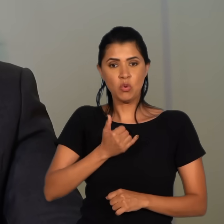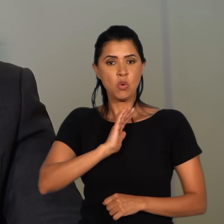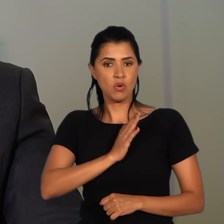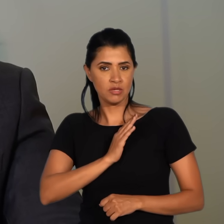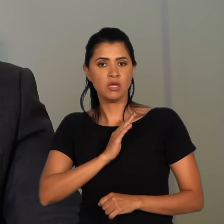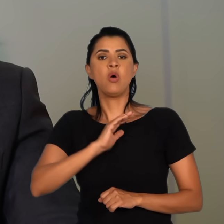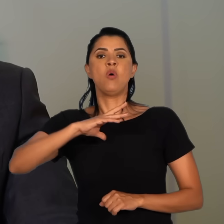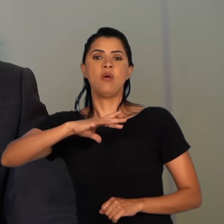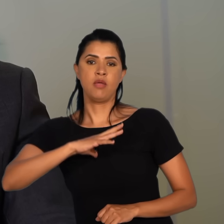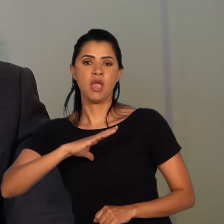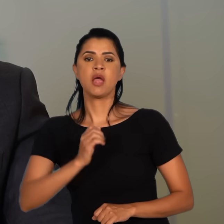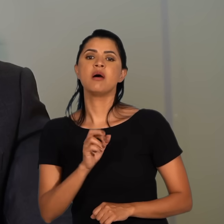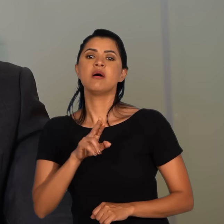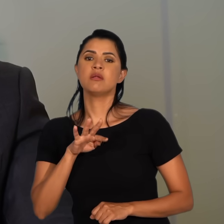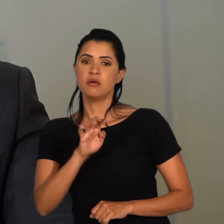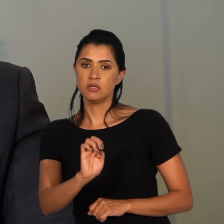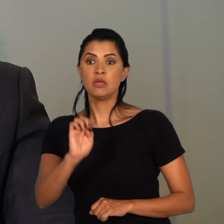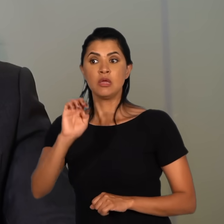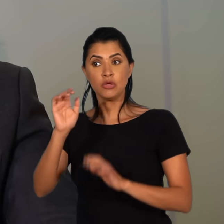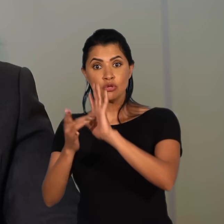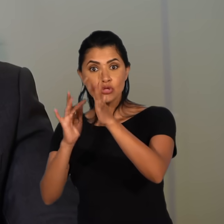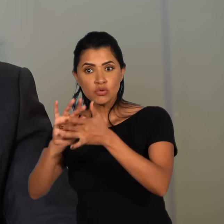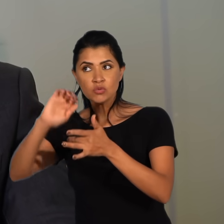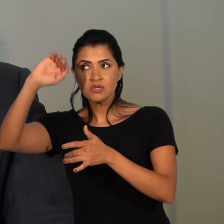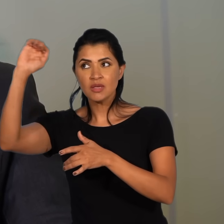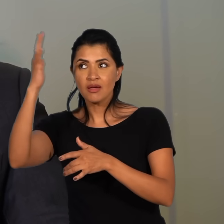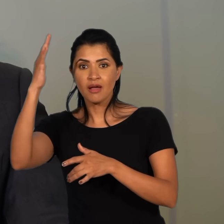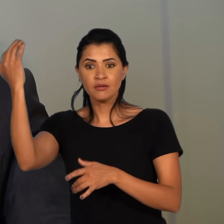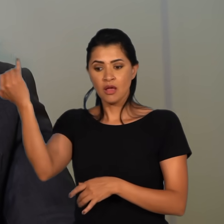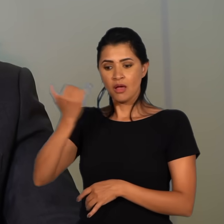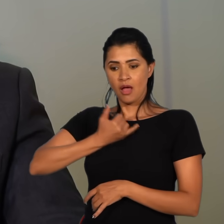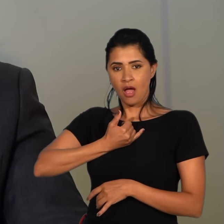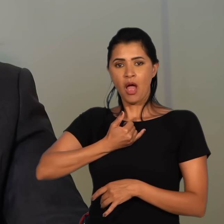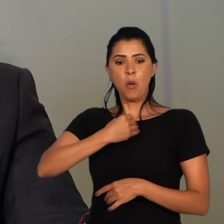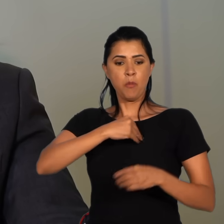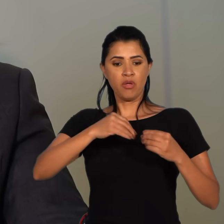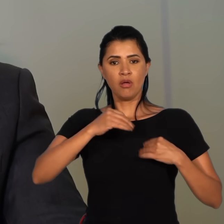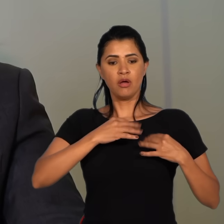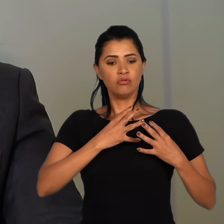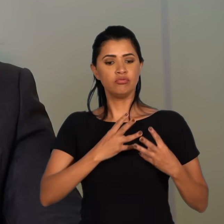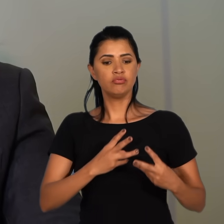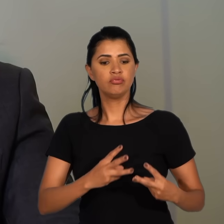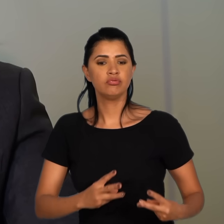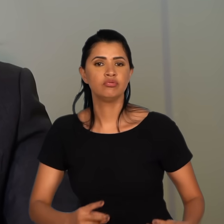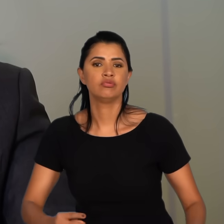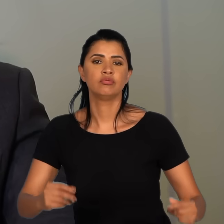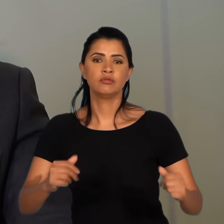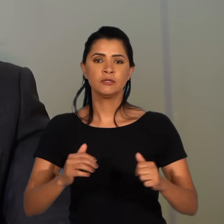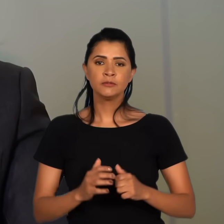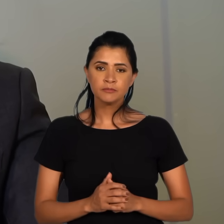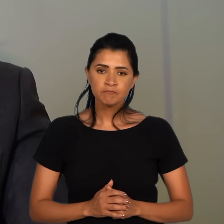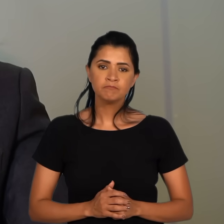e em seu caráter é pela comunicação da Graça de Cristo que se discerne o pecado em sua natureza ou